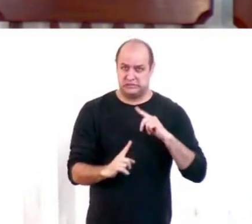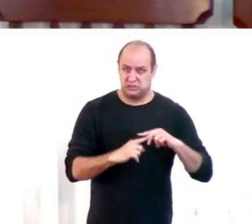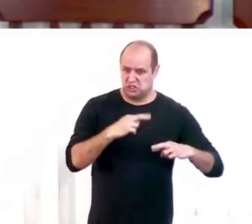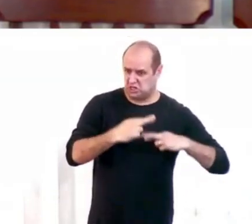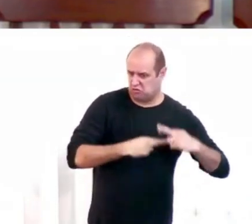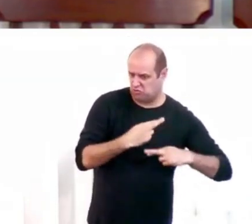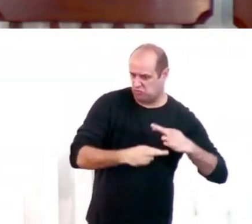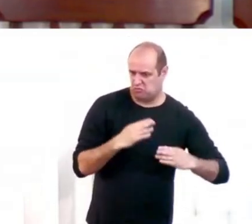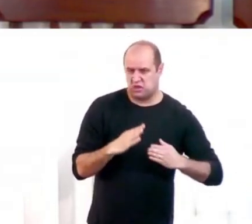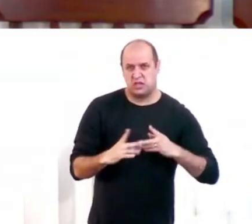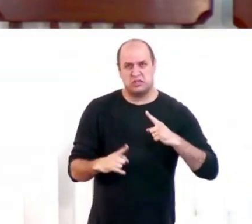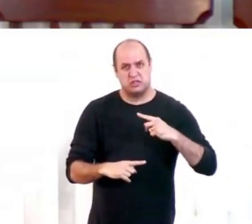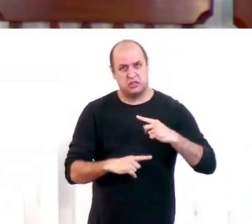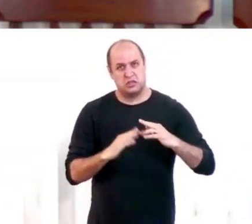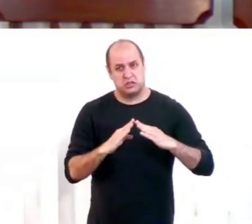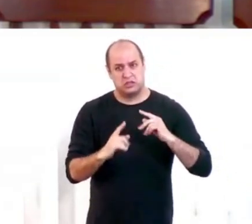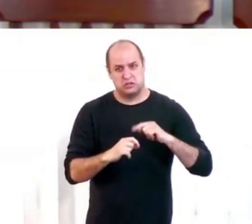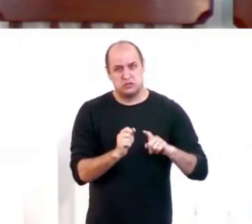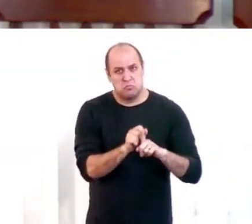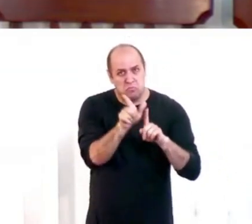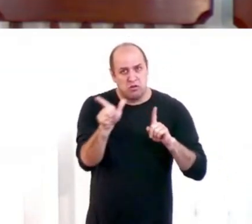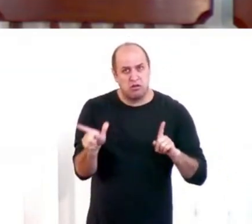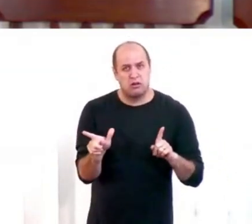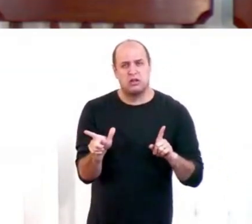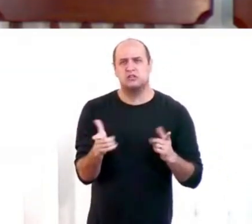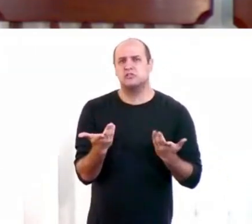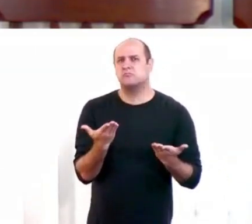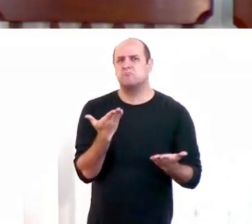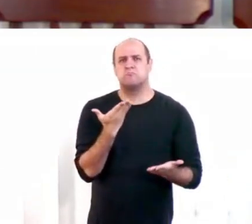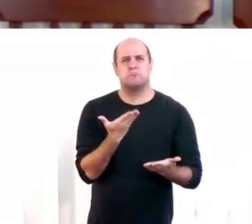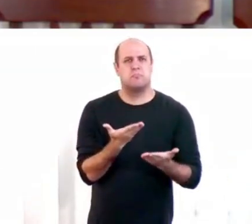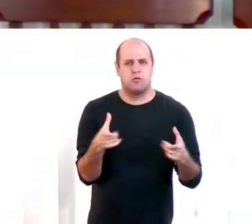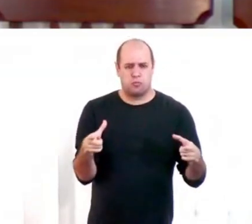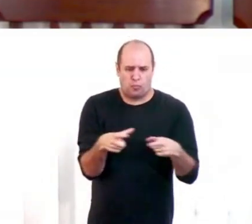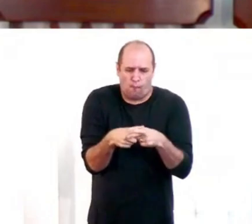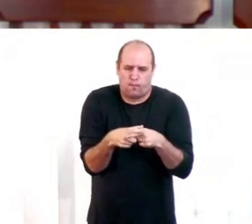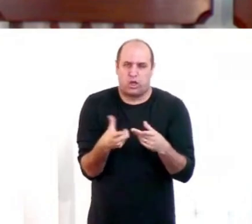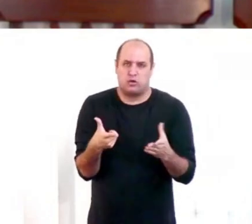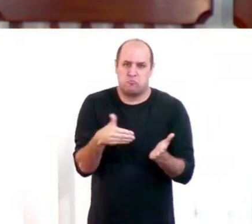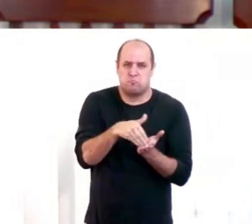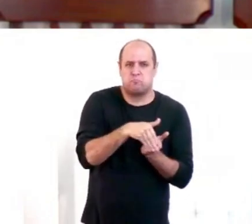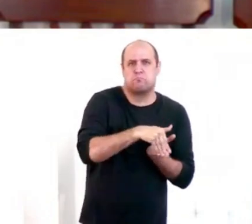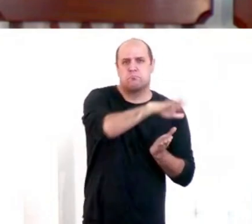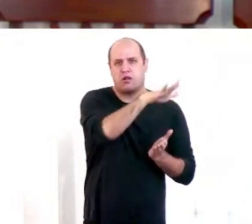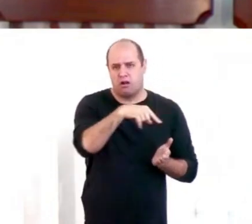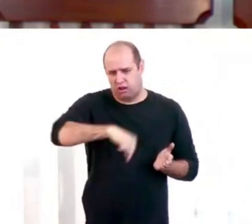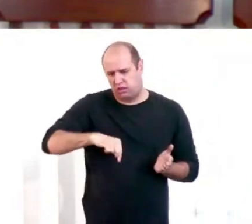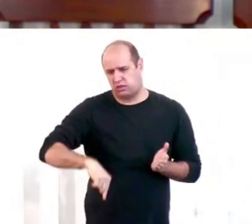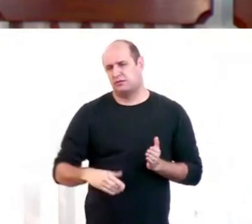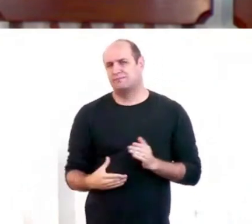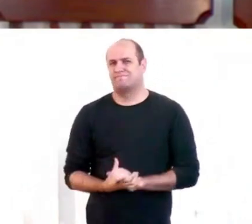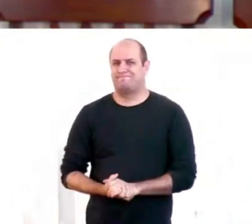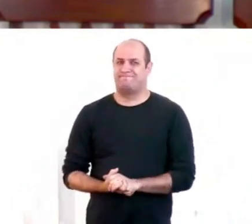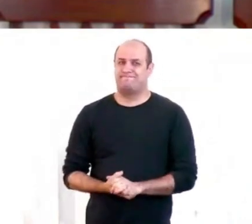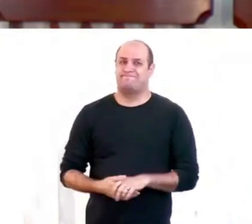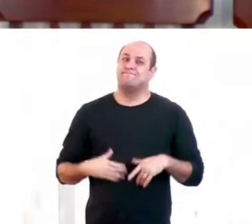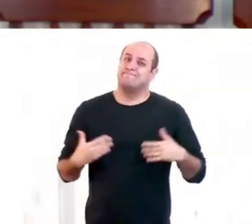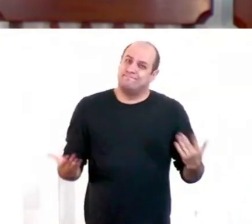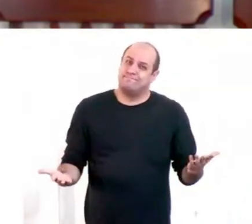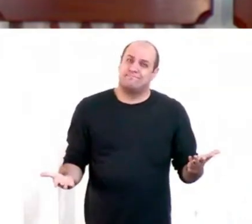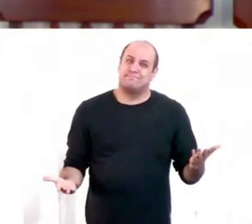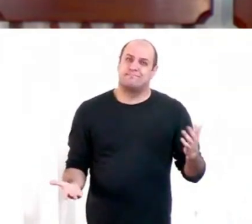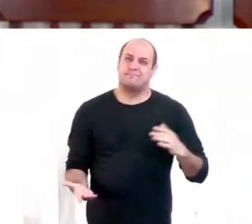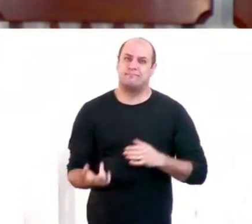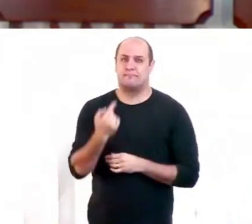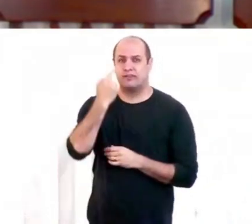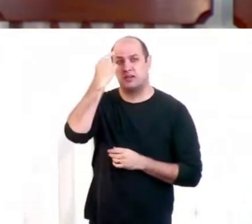igreja protestante, perdeu espaço, não ganhou, foi expulsa dessa terra. Por isso assim que eles consideram